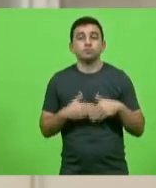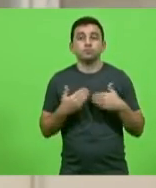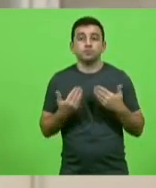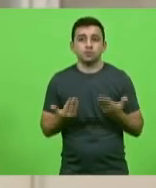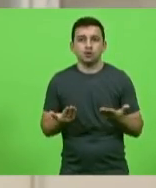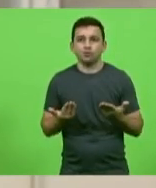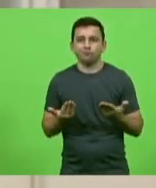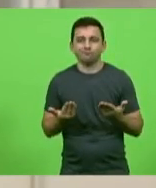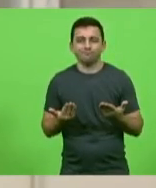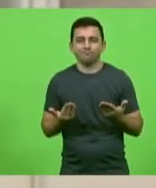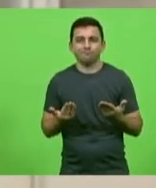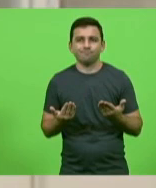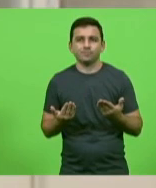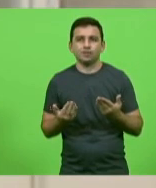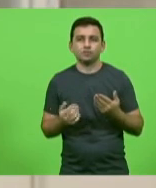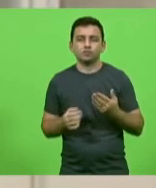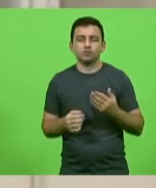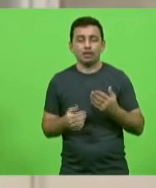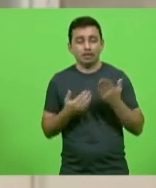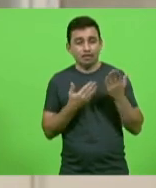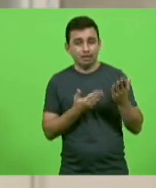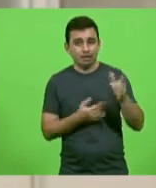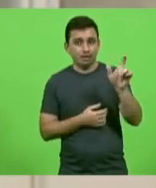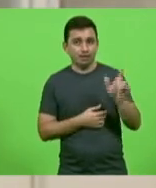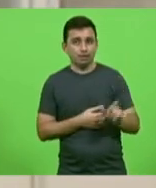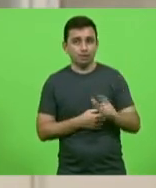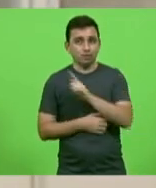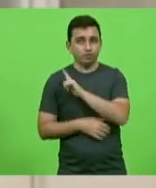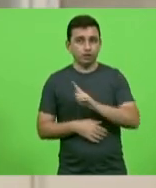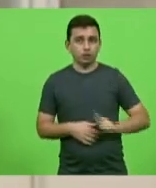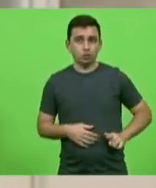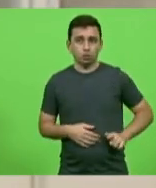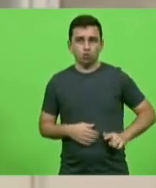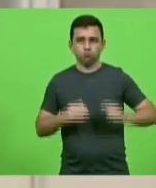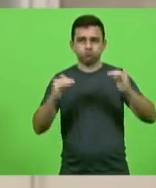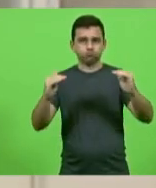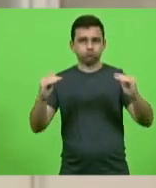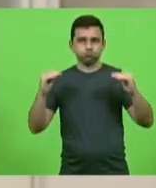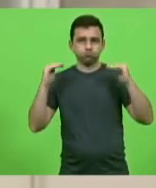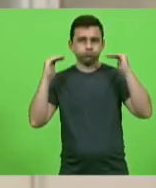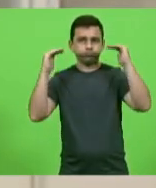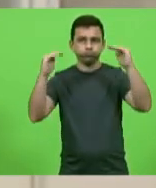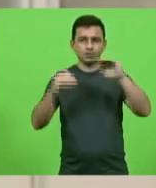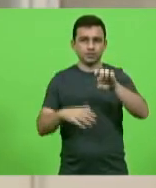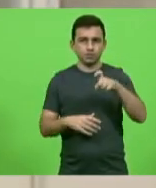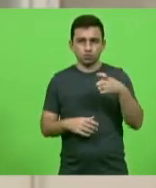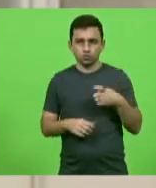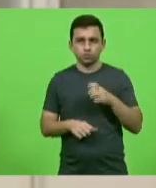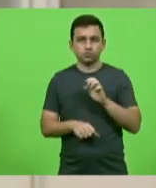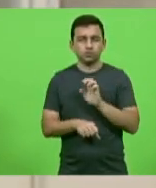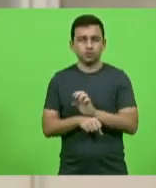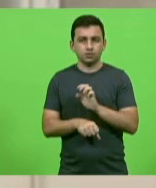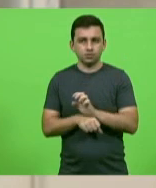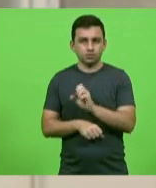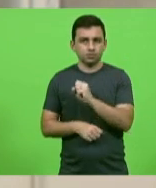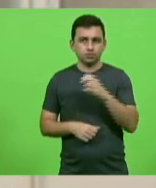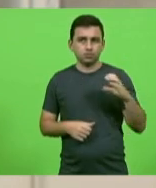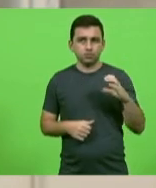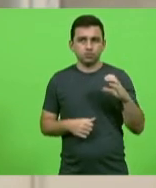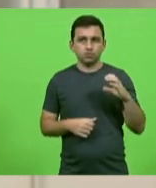é inegável que é o governador do Estado uma autoridade máxima do Poder Executivo Estadual